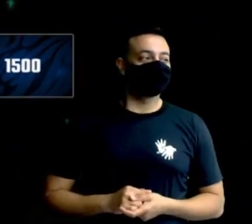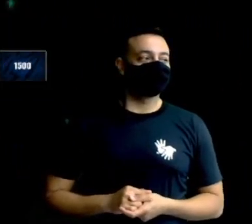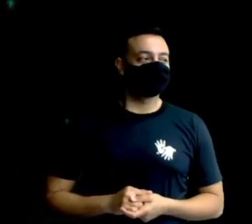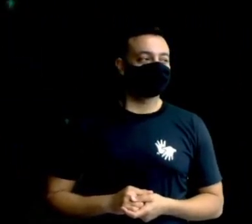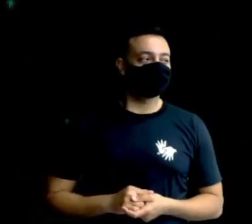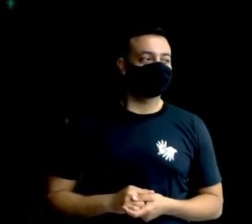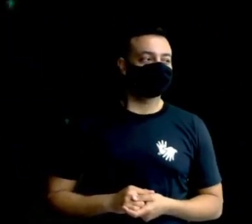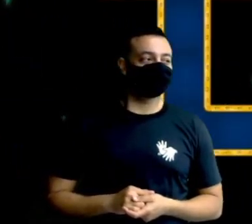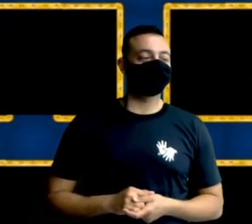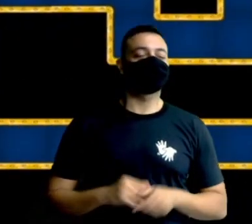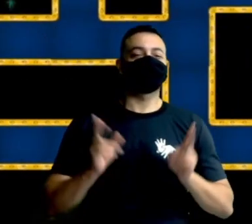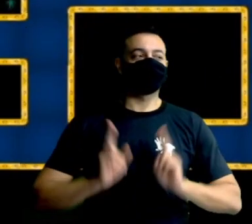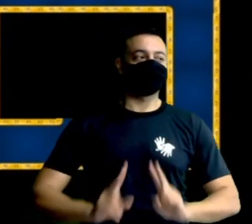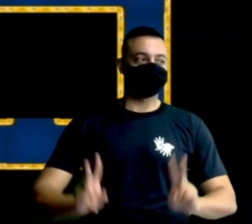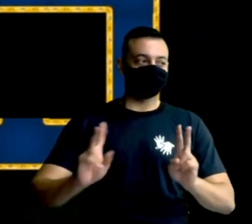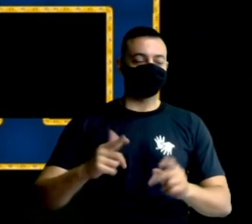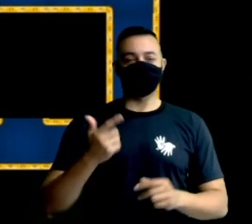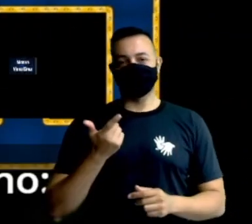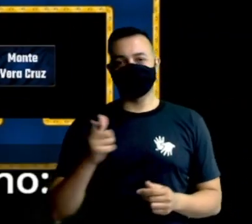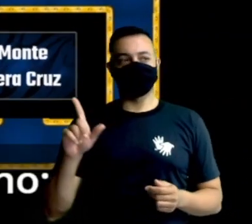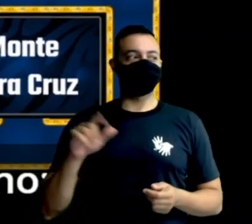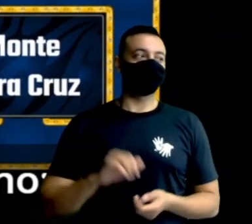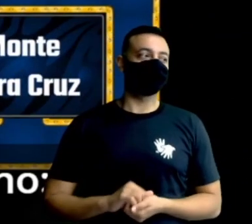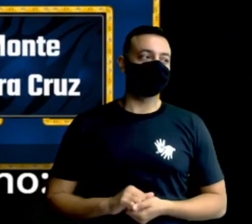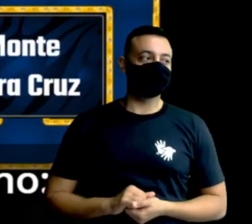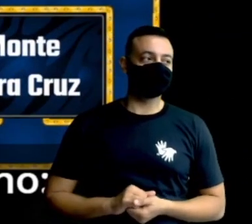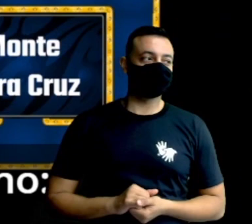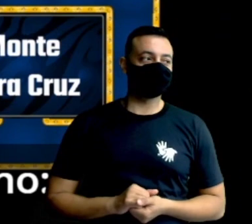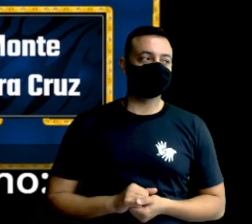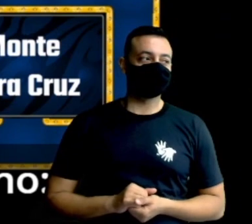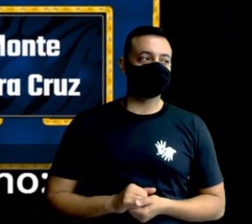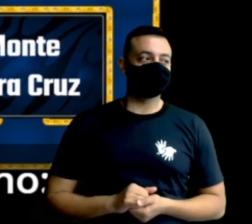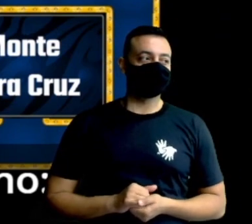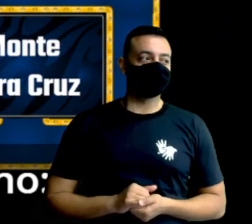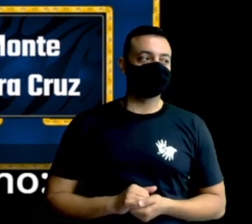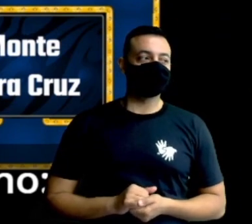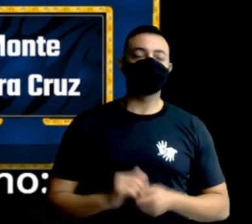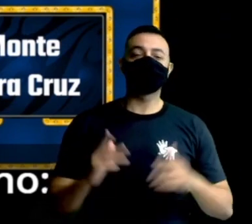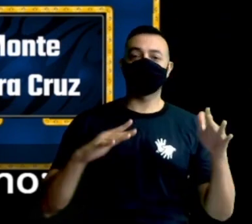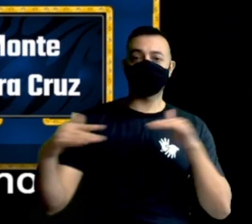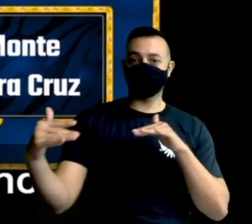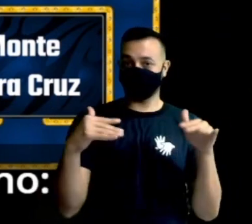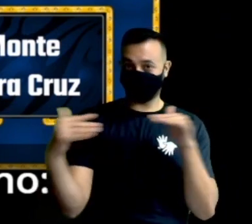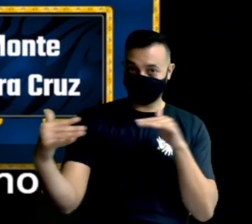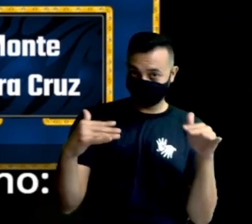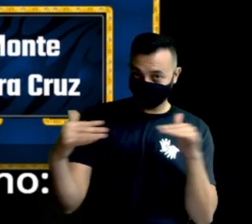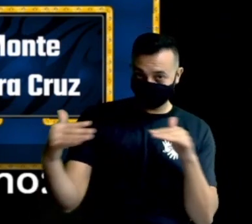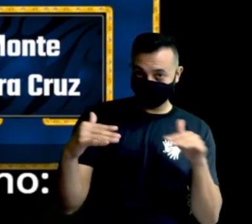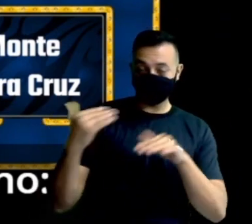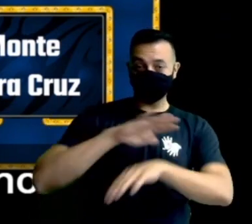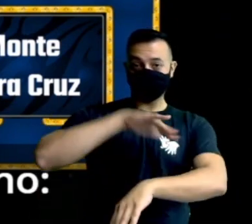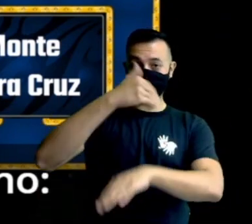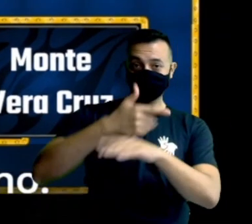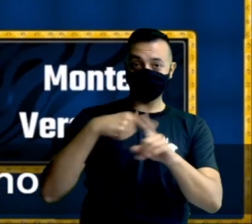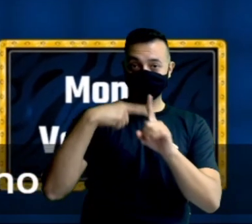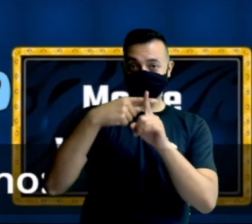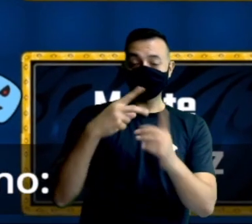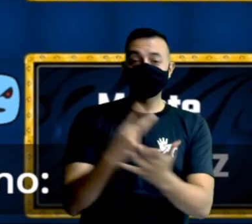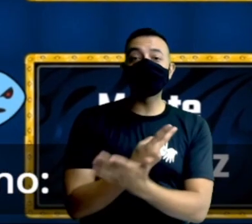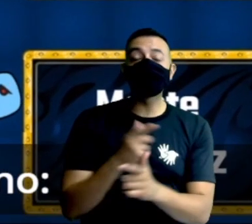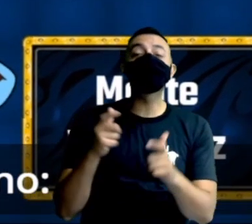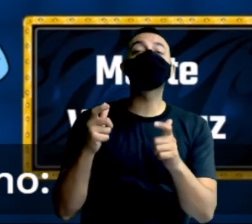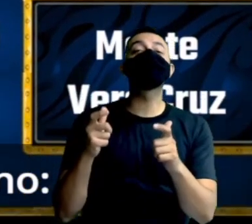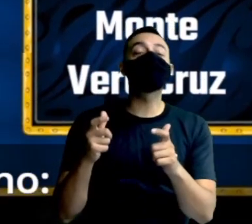Vamos para a próxima questão. A Batalha das Tabocas aconteceu